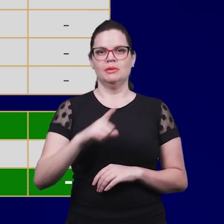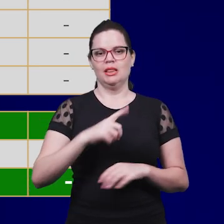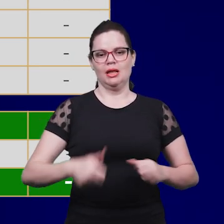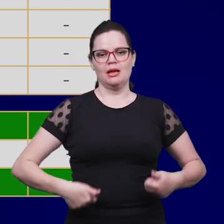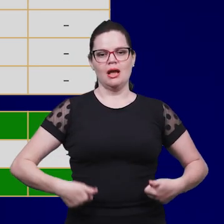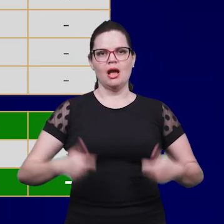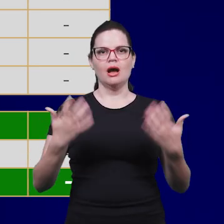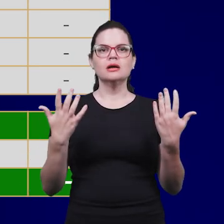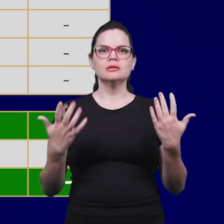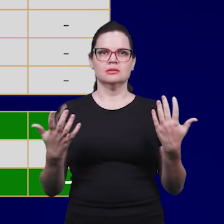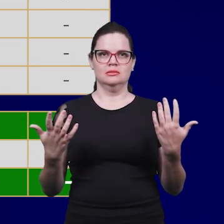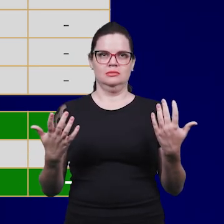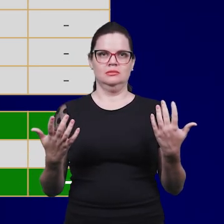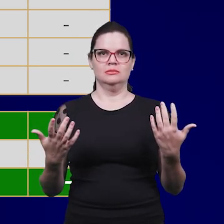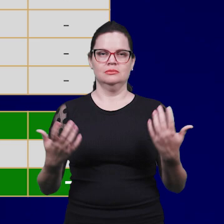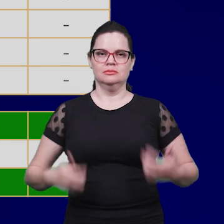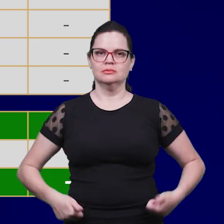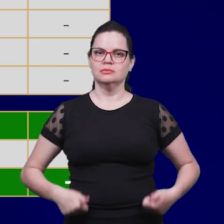gastos, que